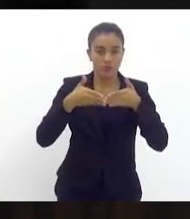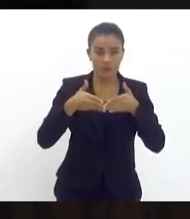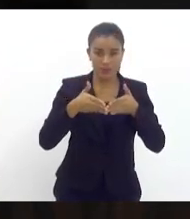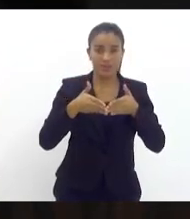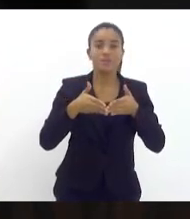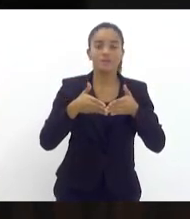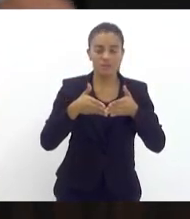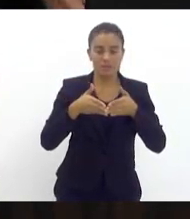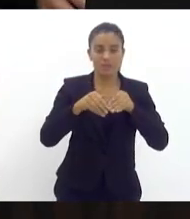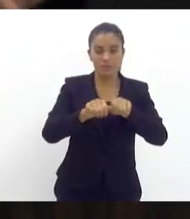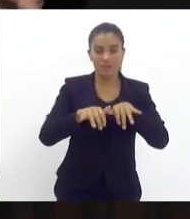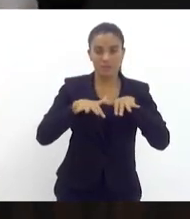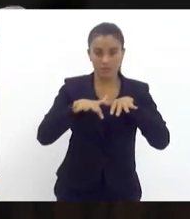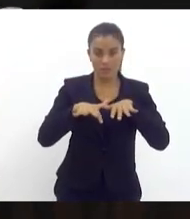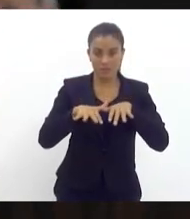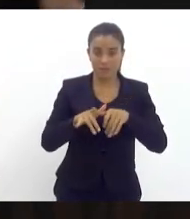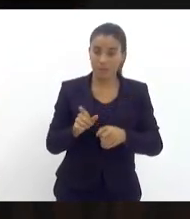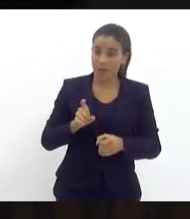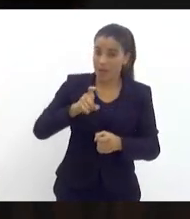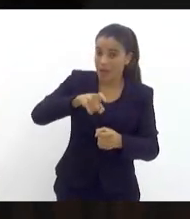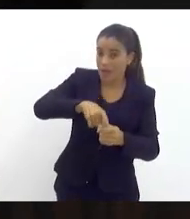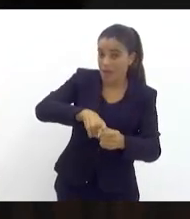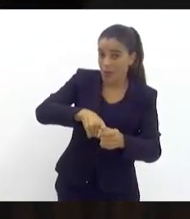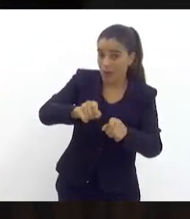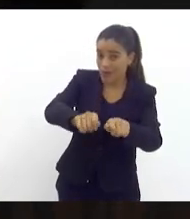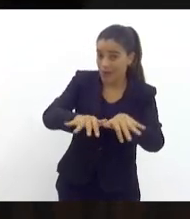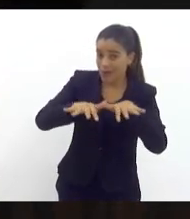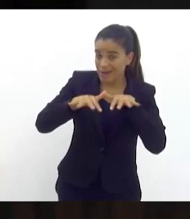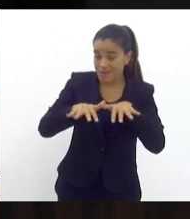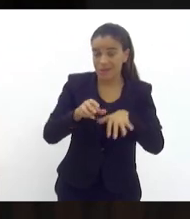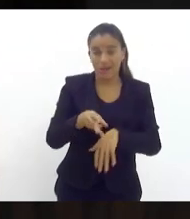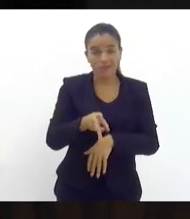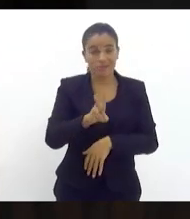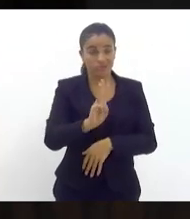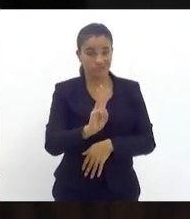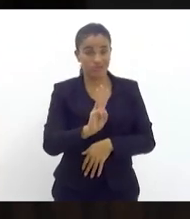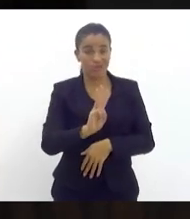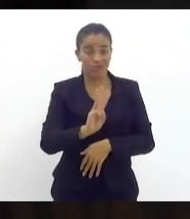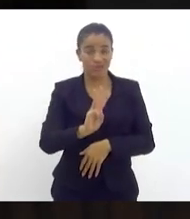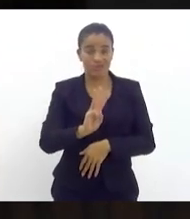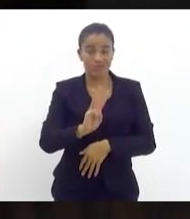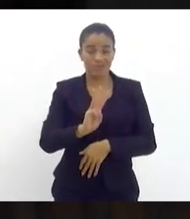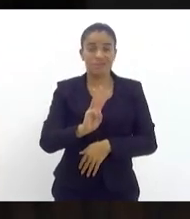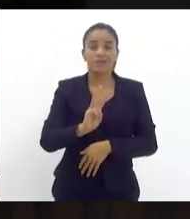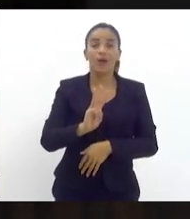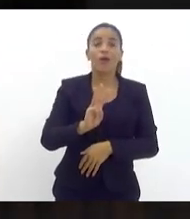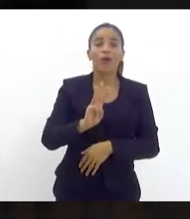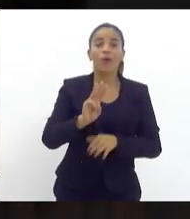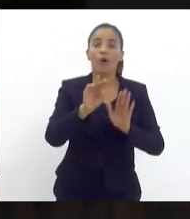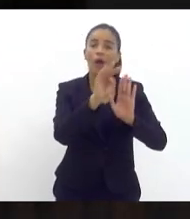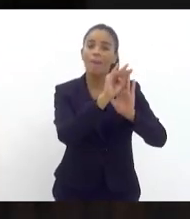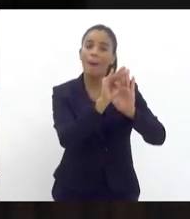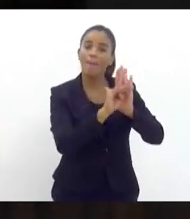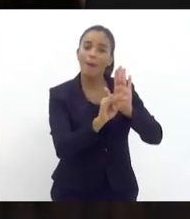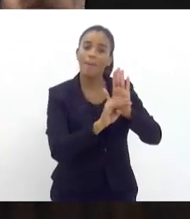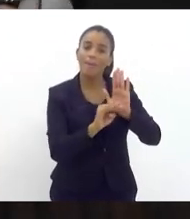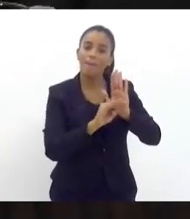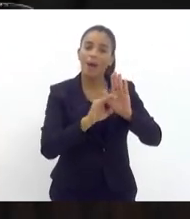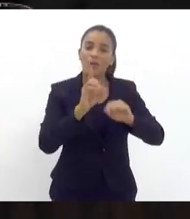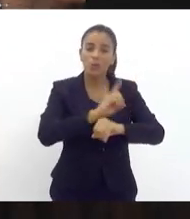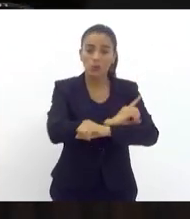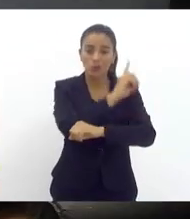suspenso a sessão retornaremos as 15 horas com a ordem do